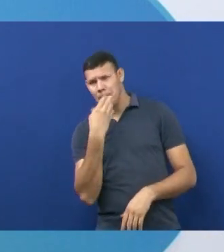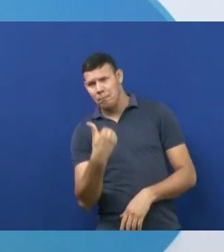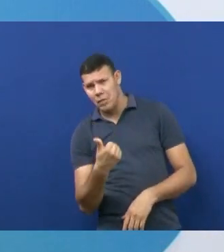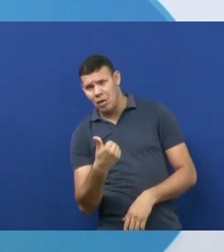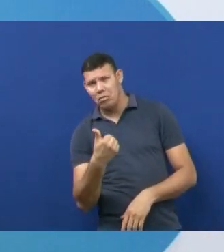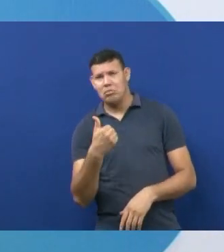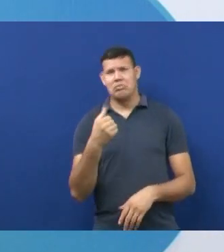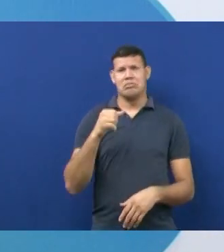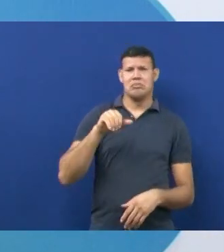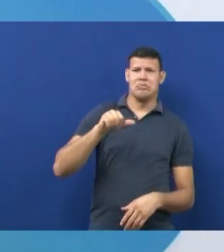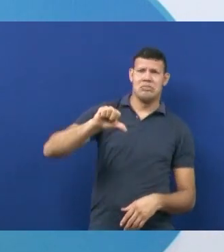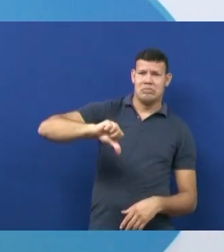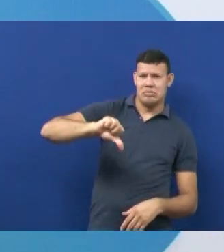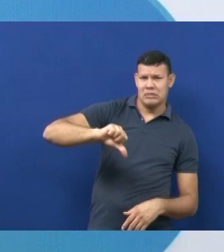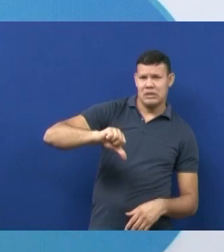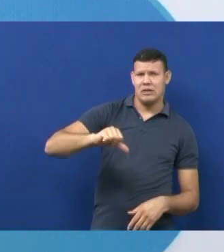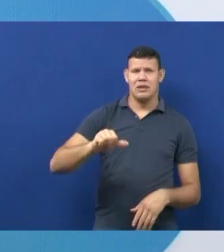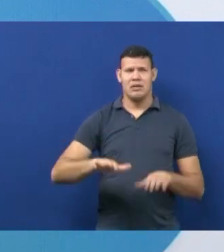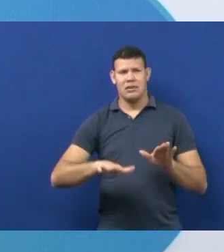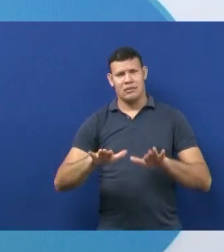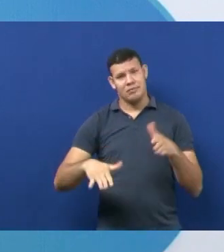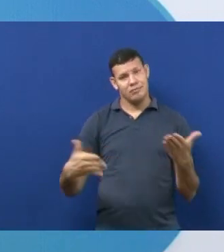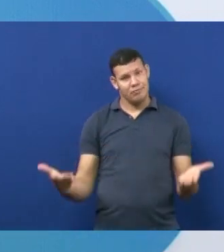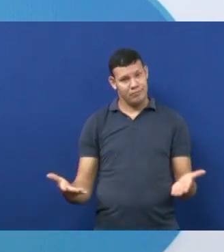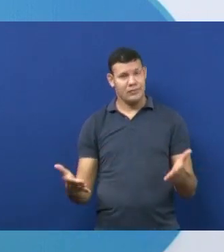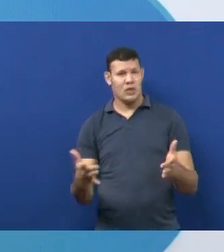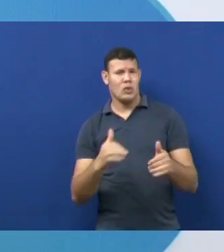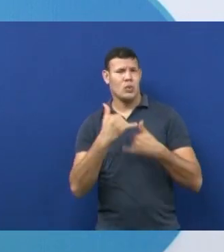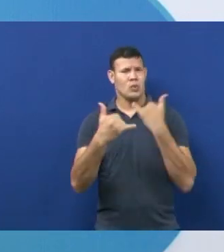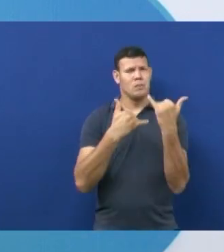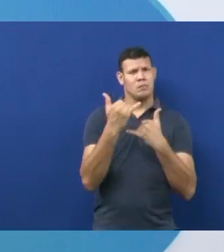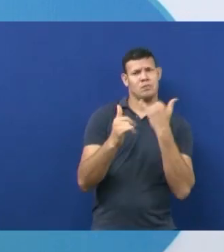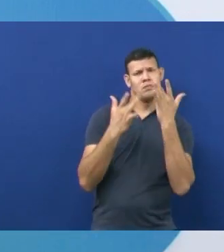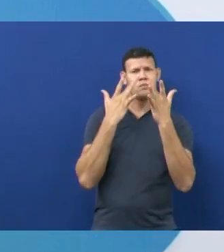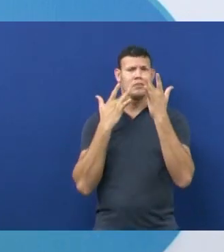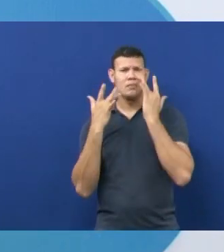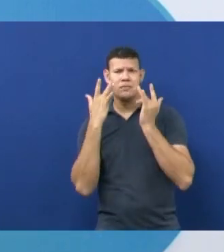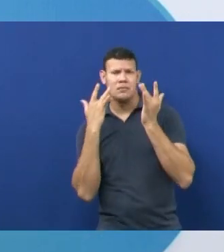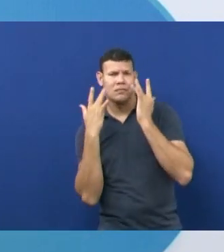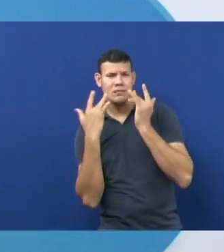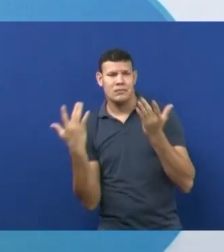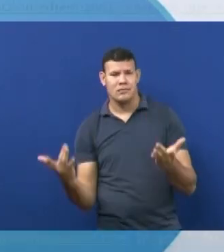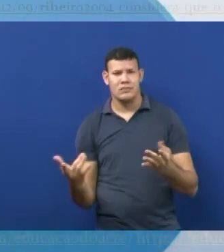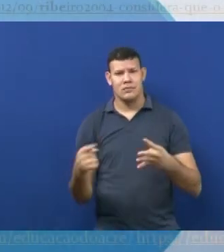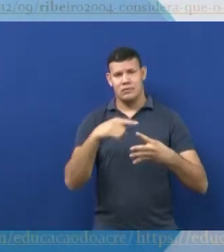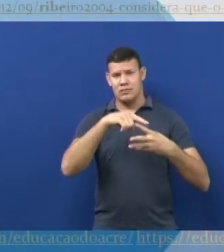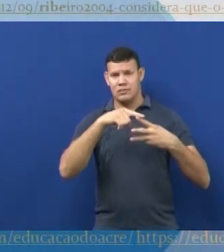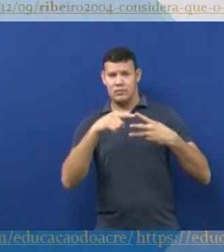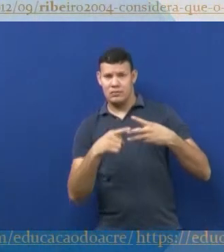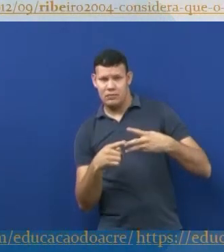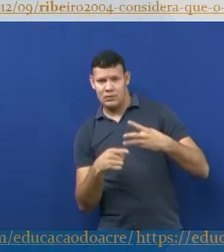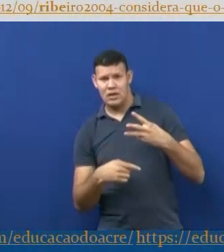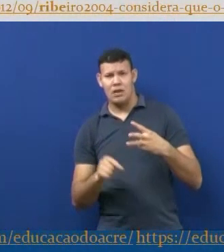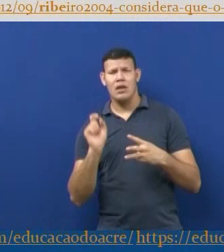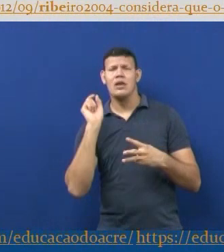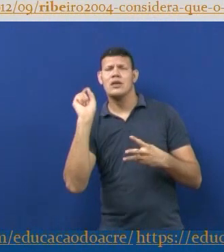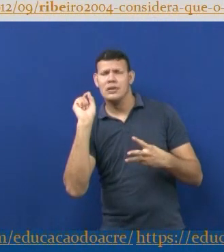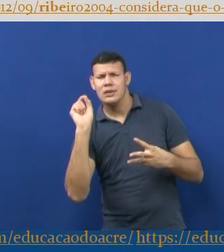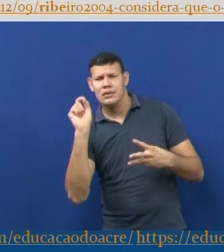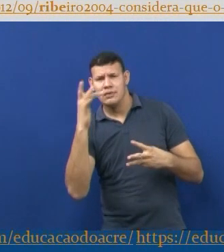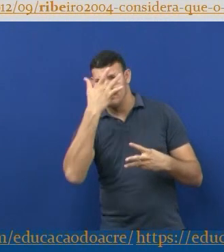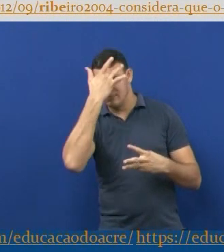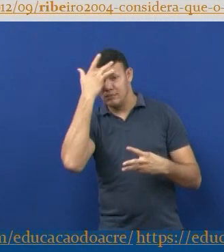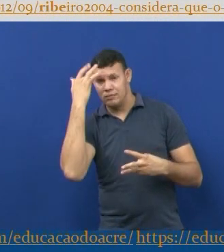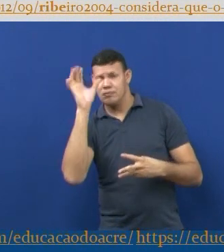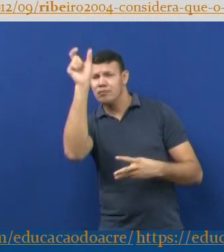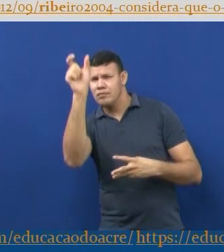muito famosa desse tema, os jogos teatrais englobam 3 elementos dramáticos. O quem, que é o